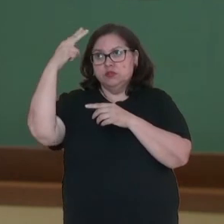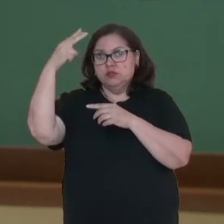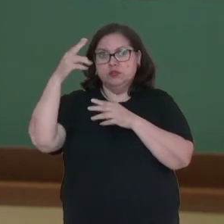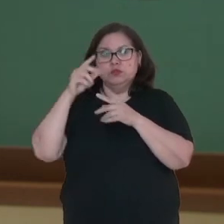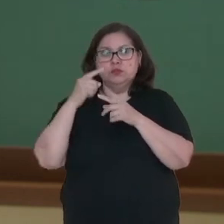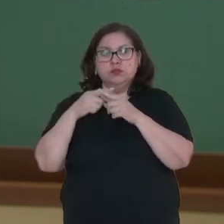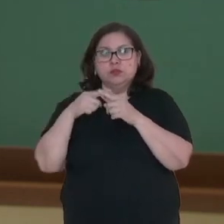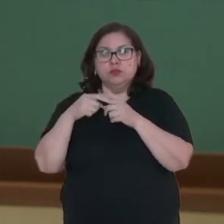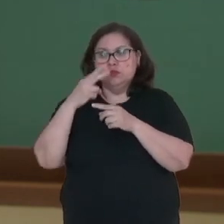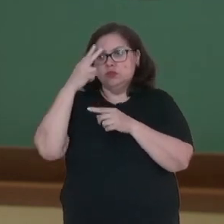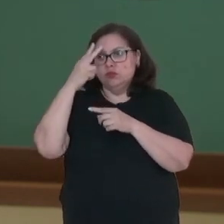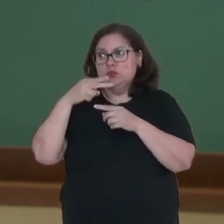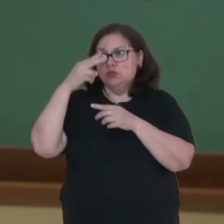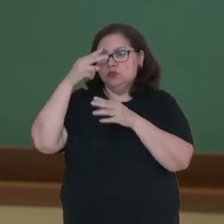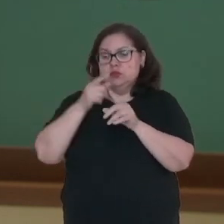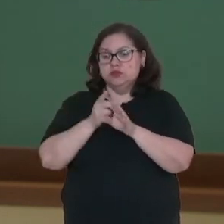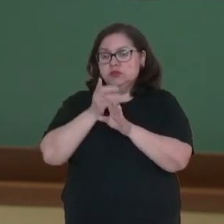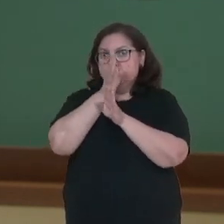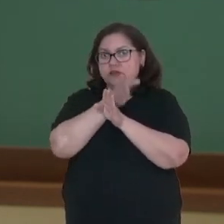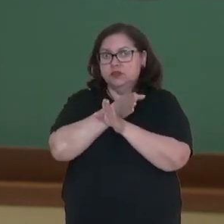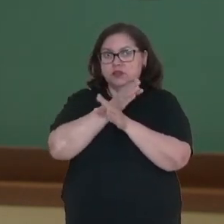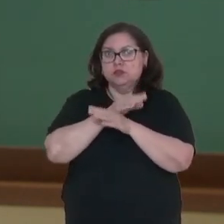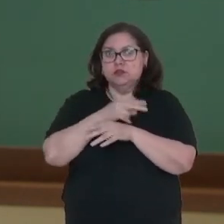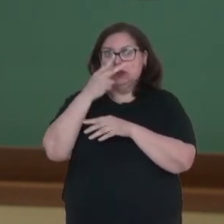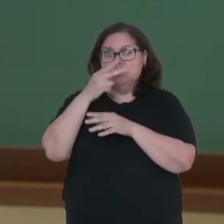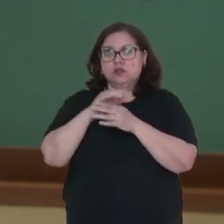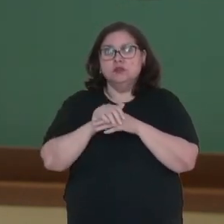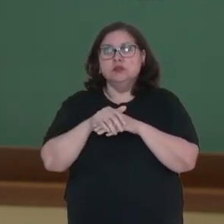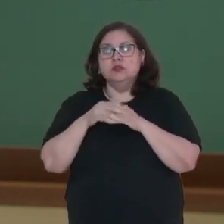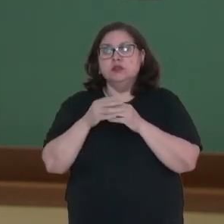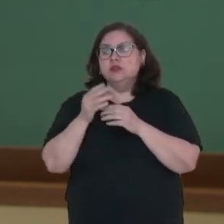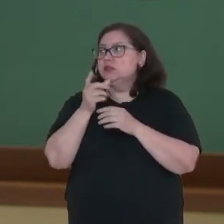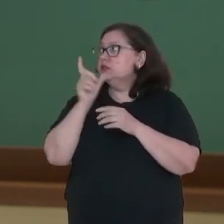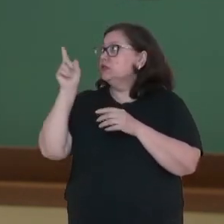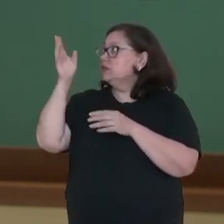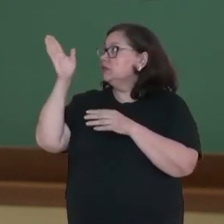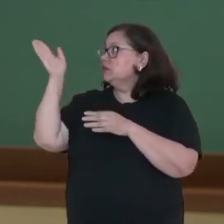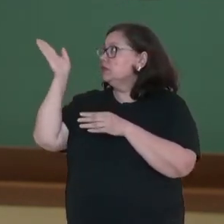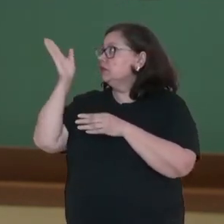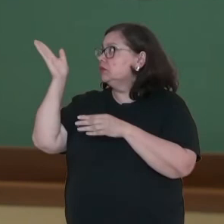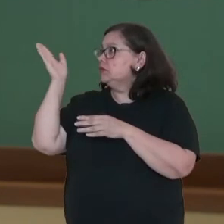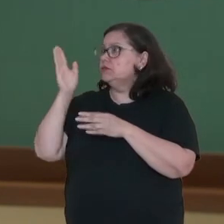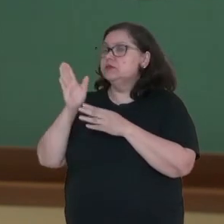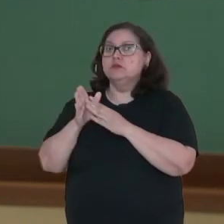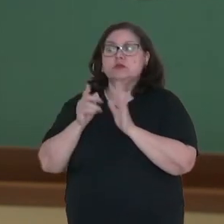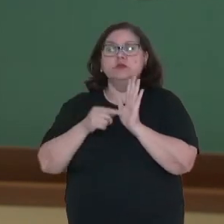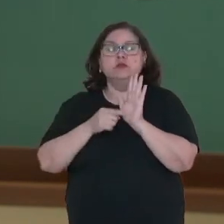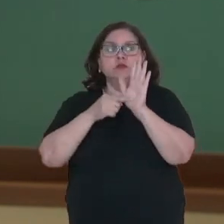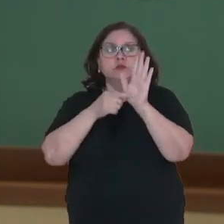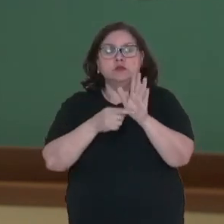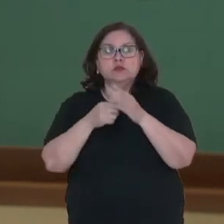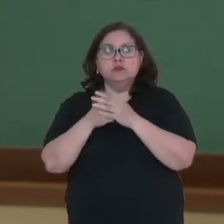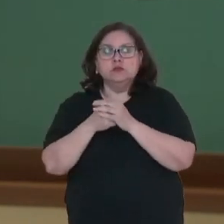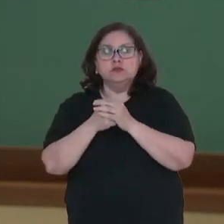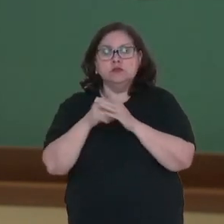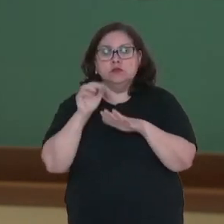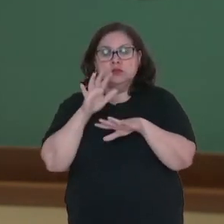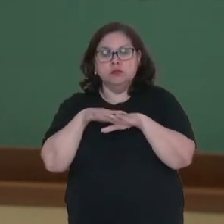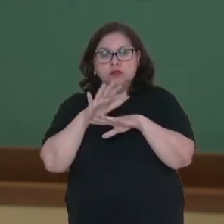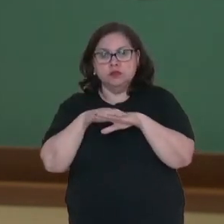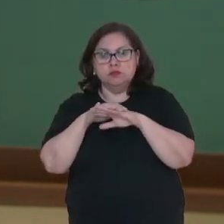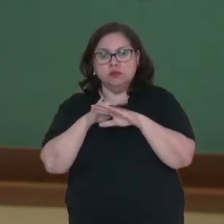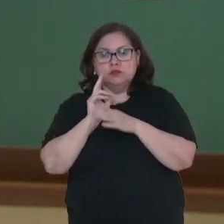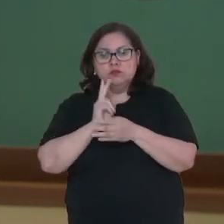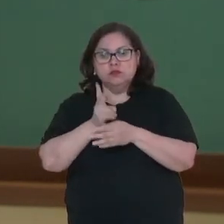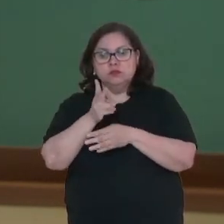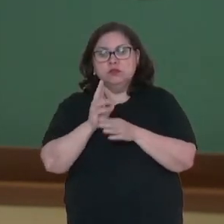professor? Porque o coeficiente estequiométrico é 2 aqui. Aqui está, então, a expressão algébrica da